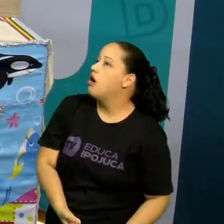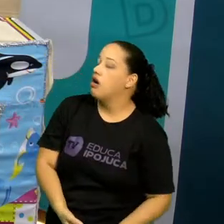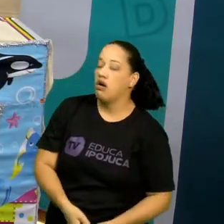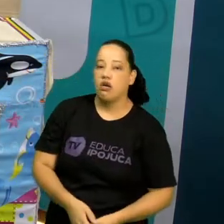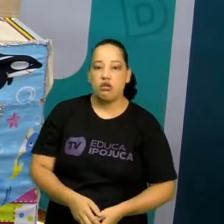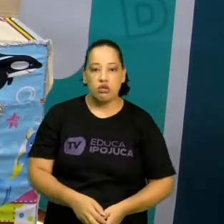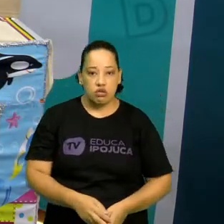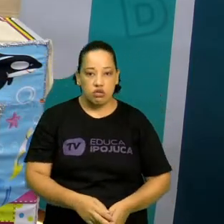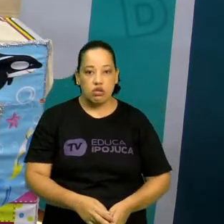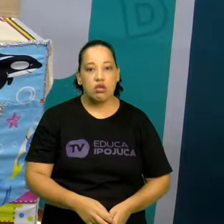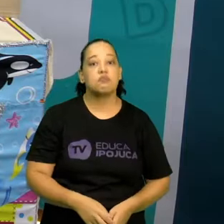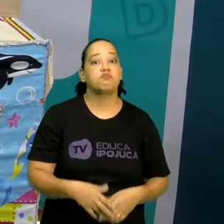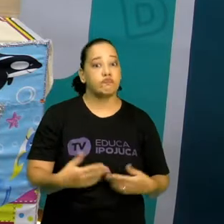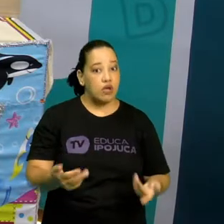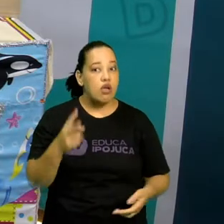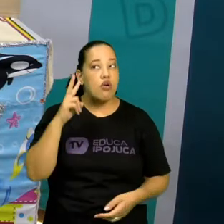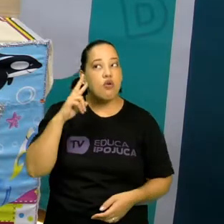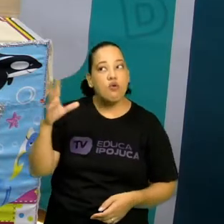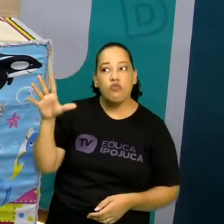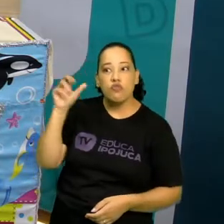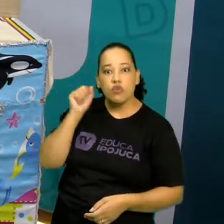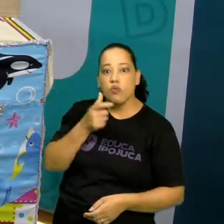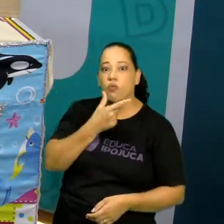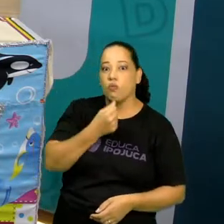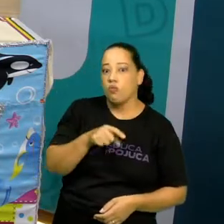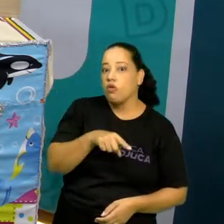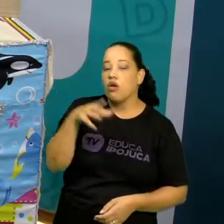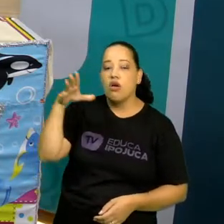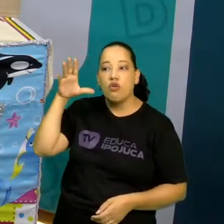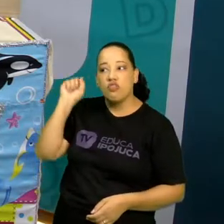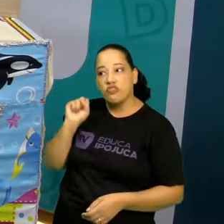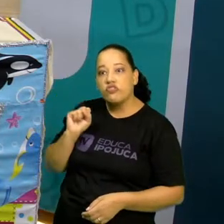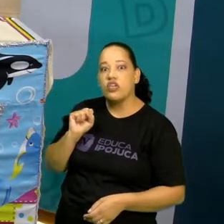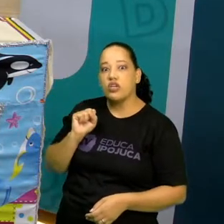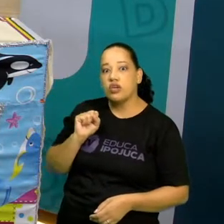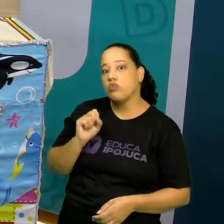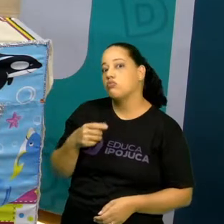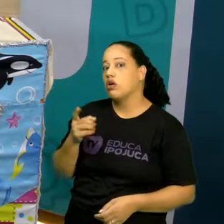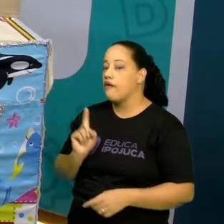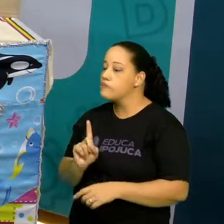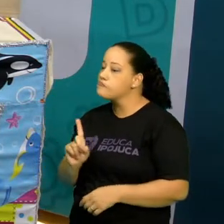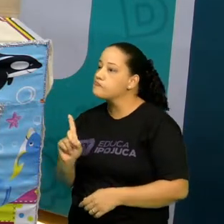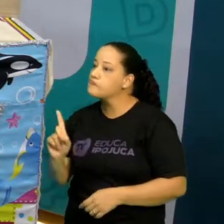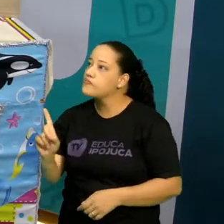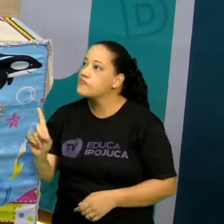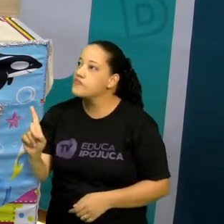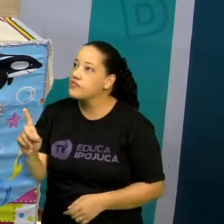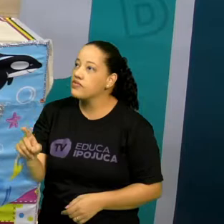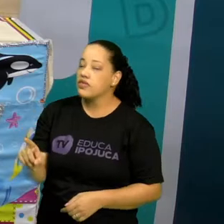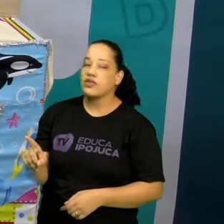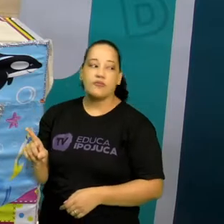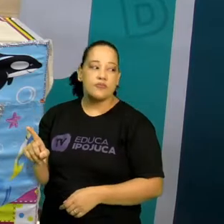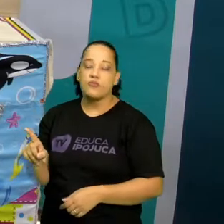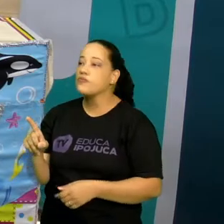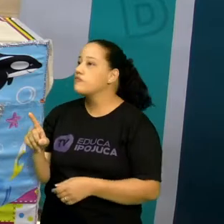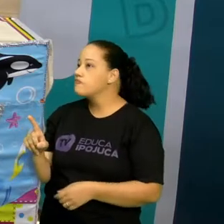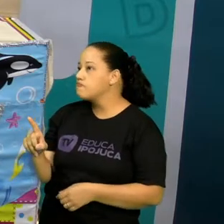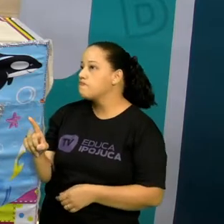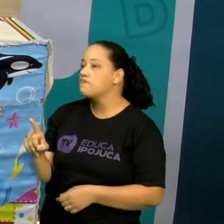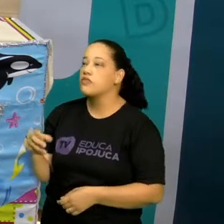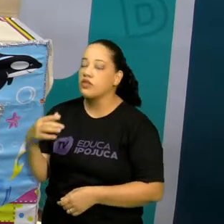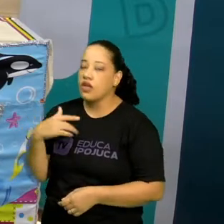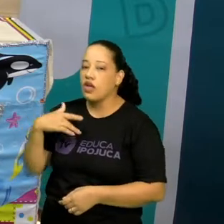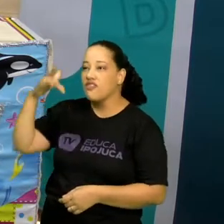quando ela foi embora ele imitou a voz da senhora e ele foi e falou